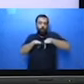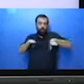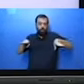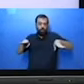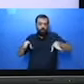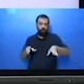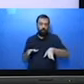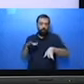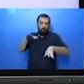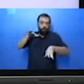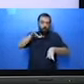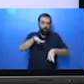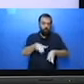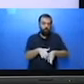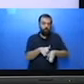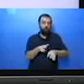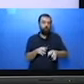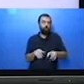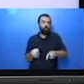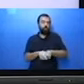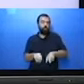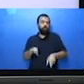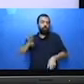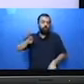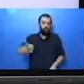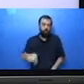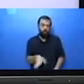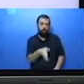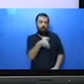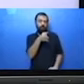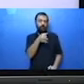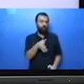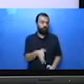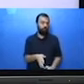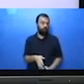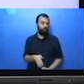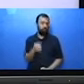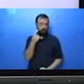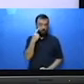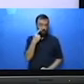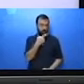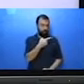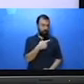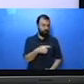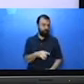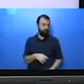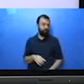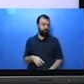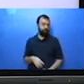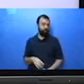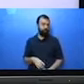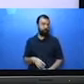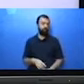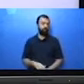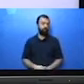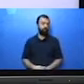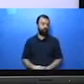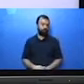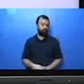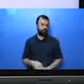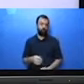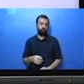das formações da litosfera no Brasil. Olha lá, temos aí o planalto, depressão relativa,